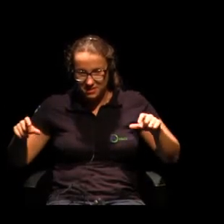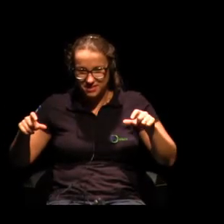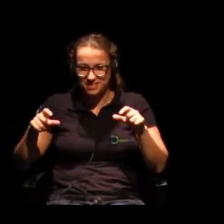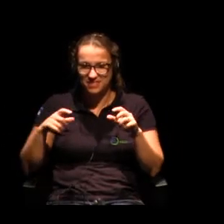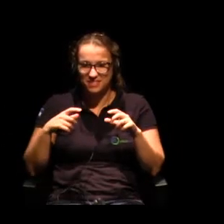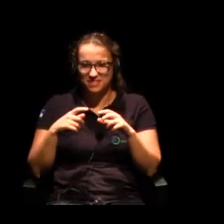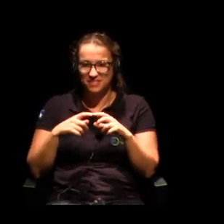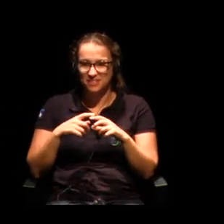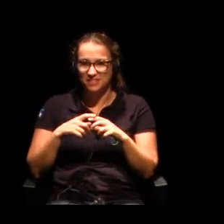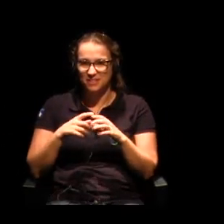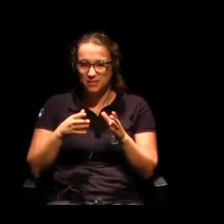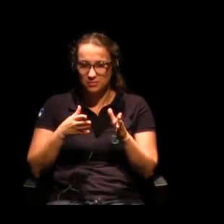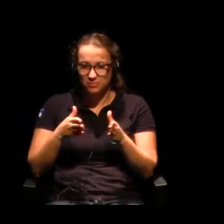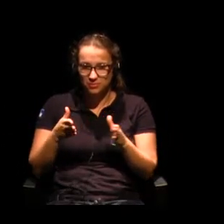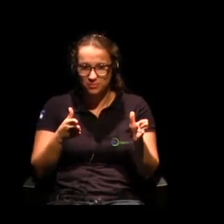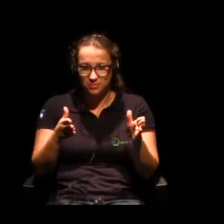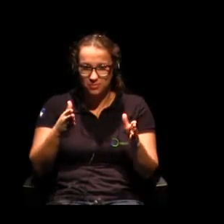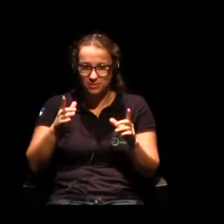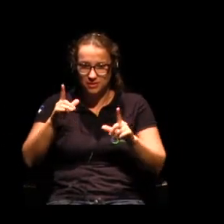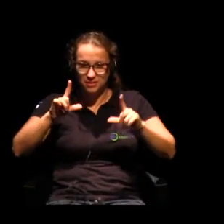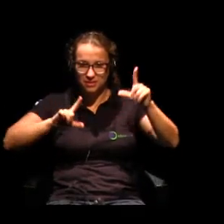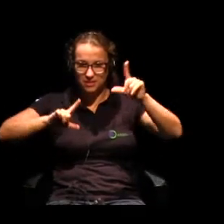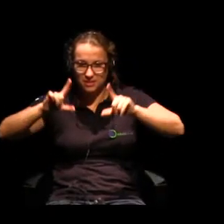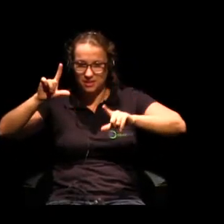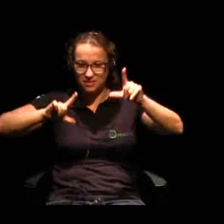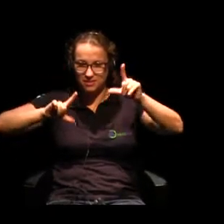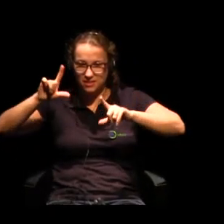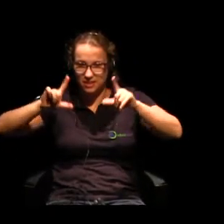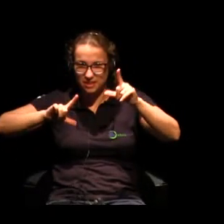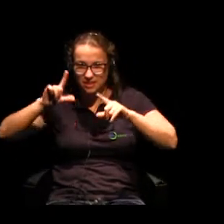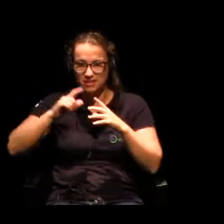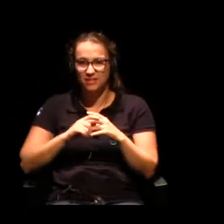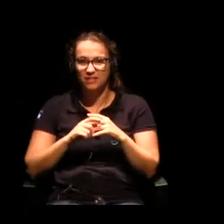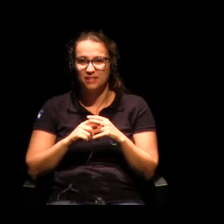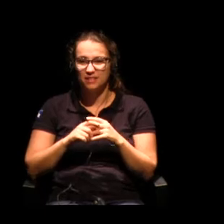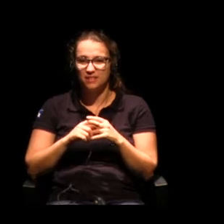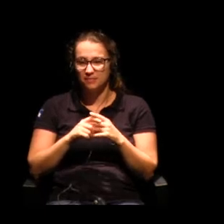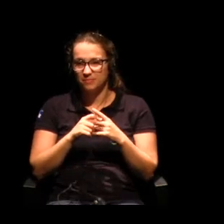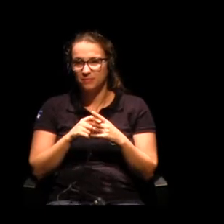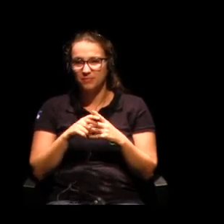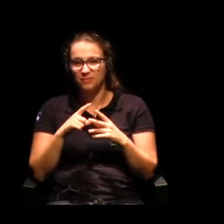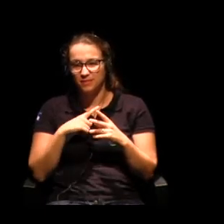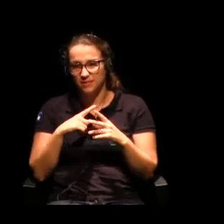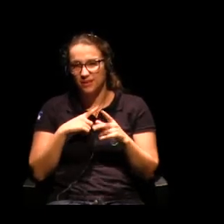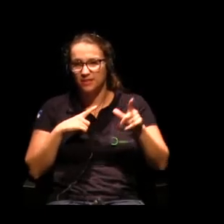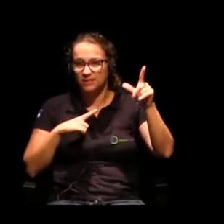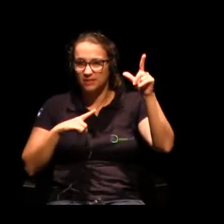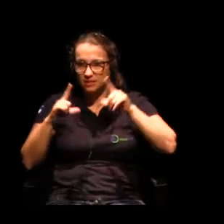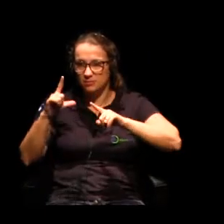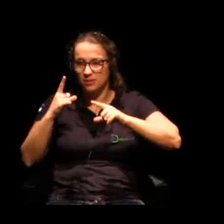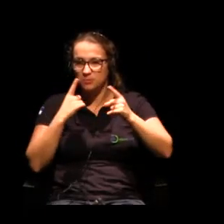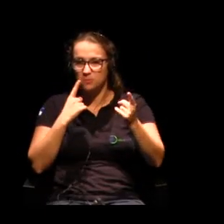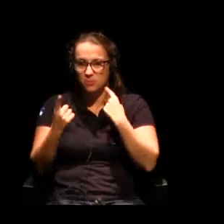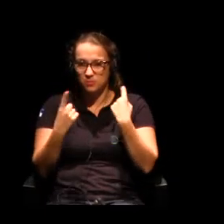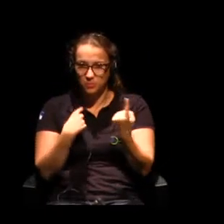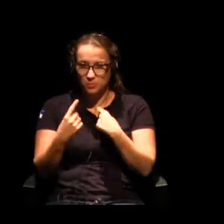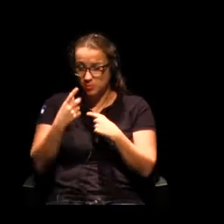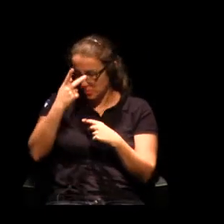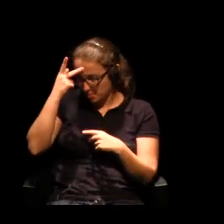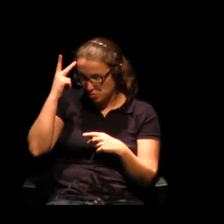broadcasting, eles passam canais de televisão nessa praça. E criou